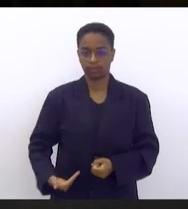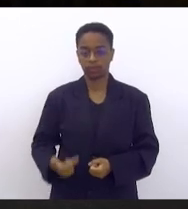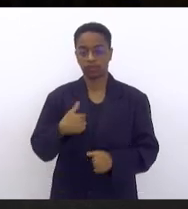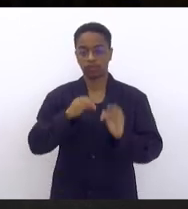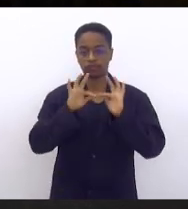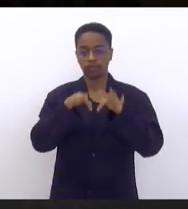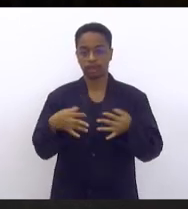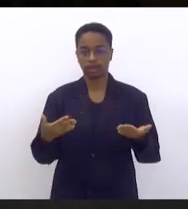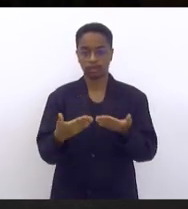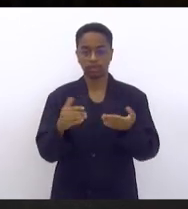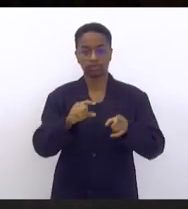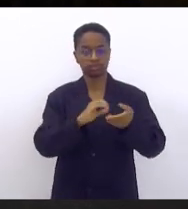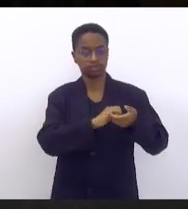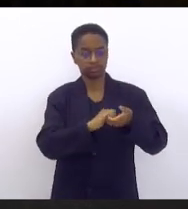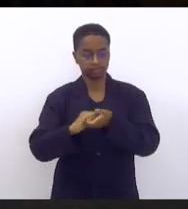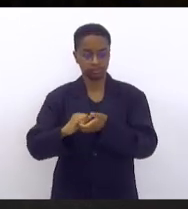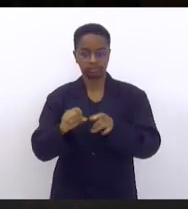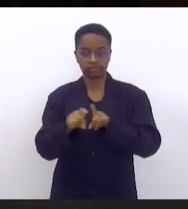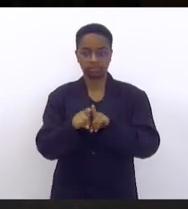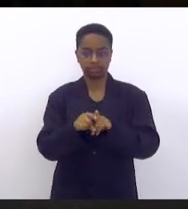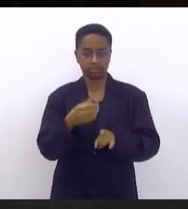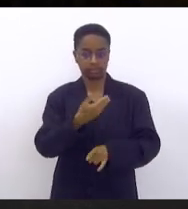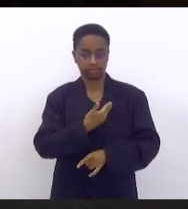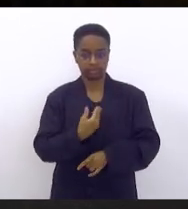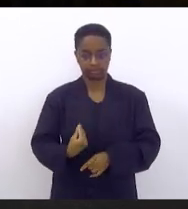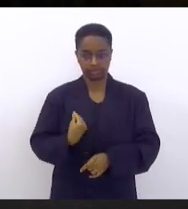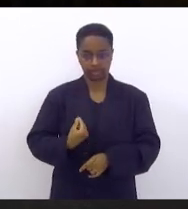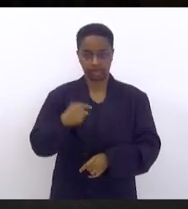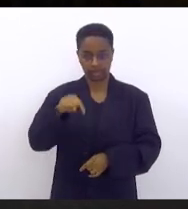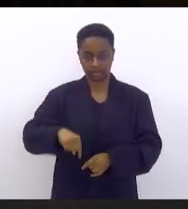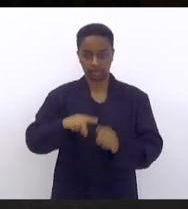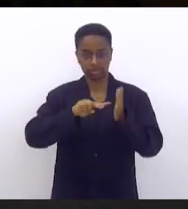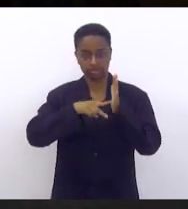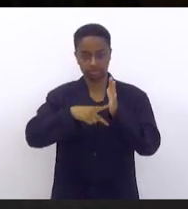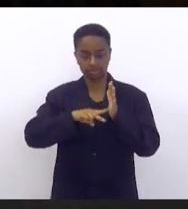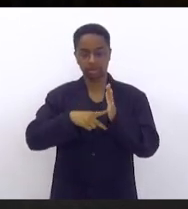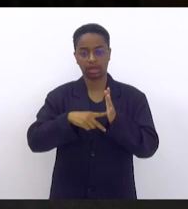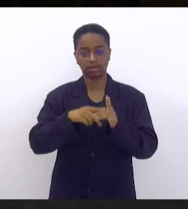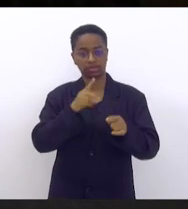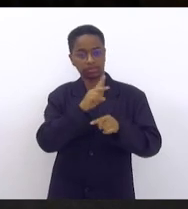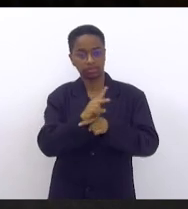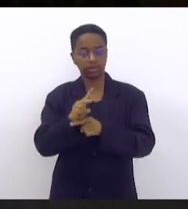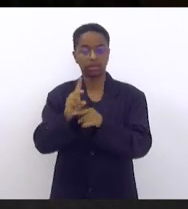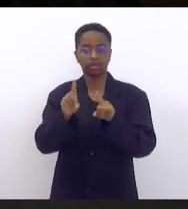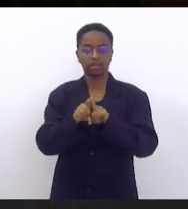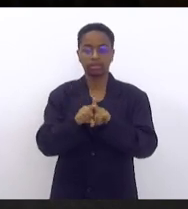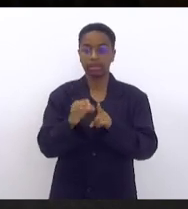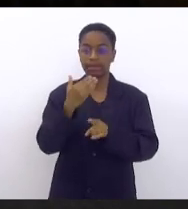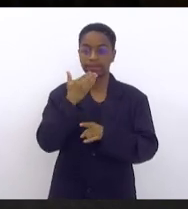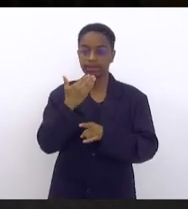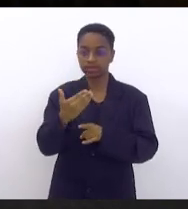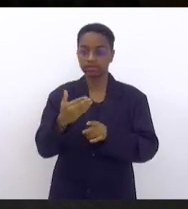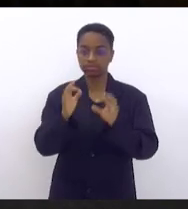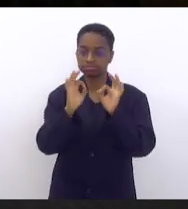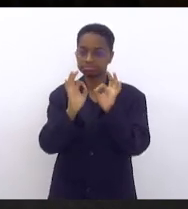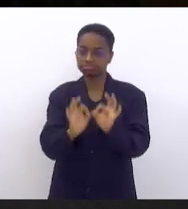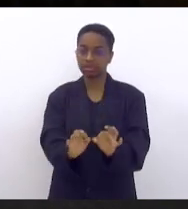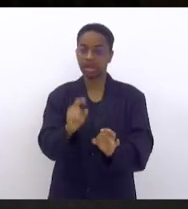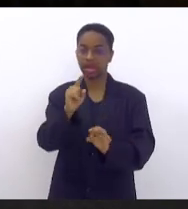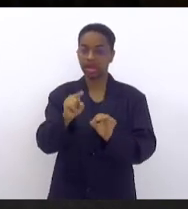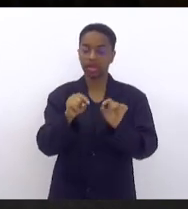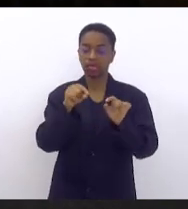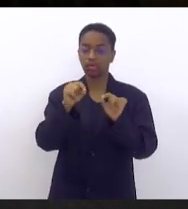minha fala, saudar os companheiros que estão aqui do Sindicato do Aceio e Conservação, que vieram fazer um pedido muito meritório aqui, que é a inclusão